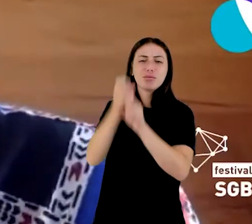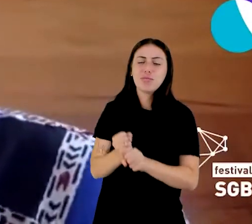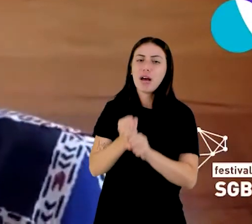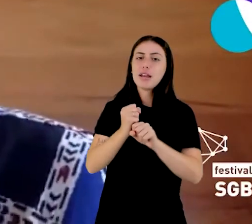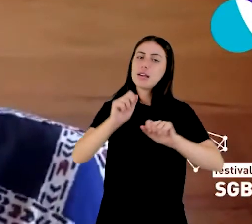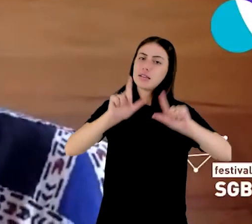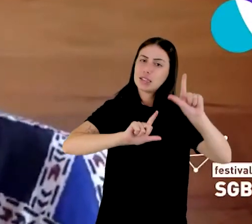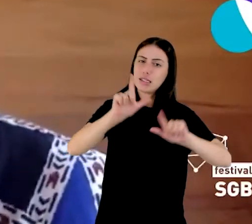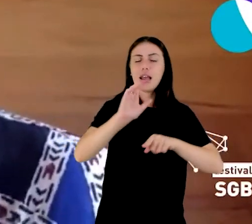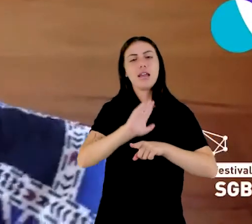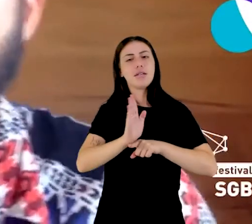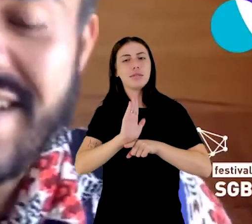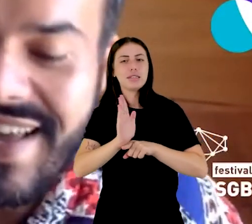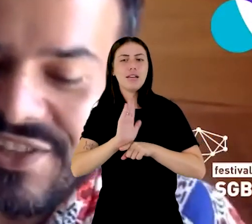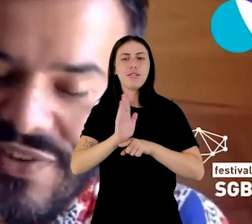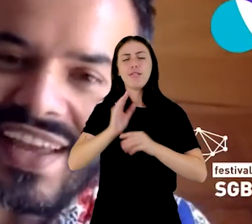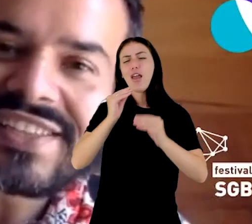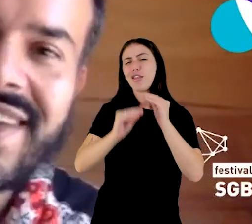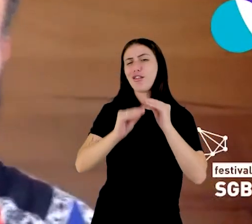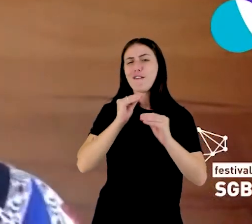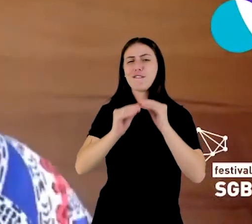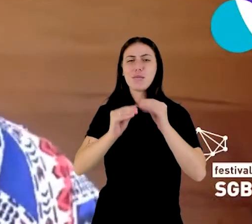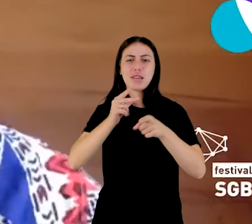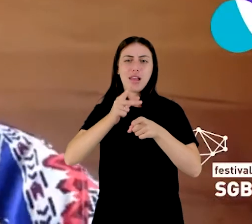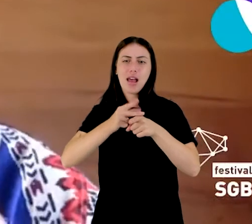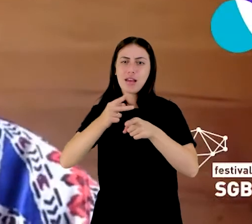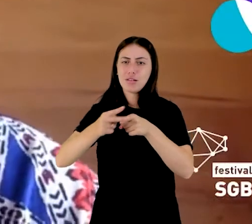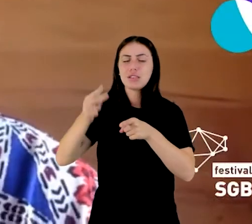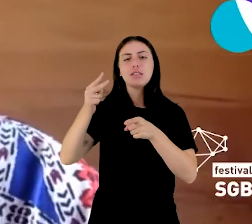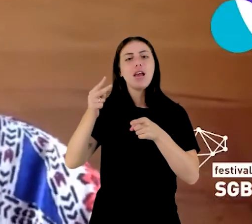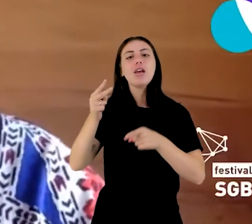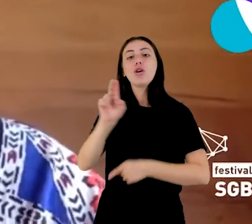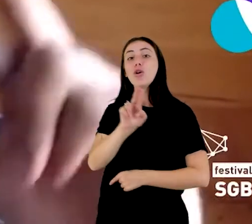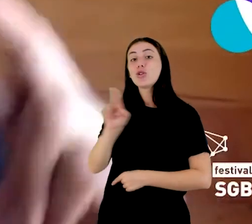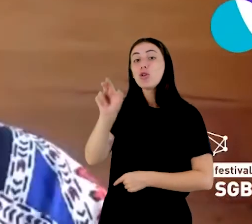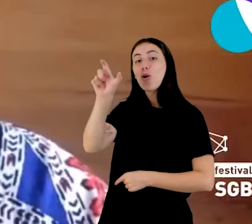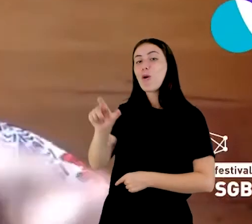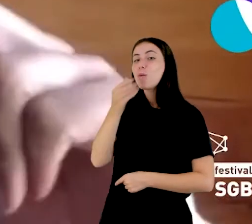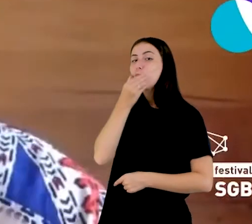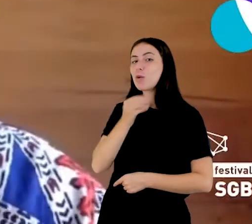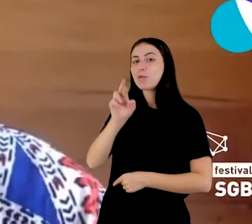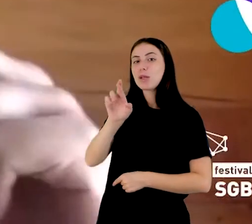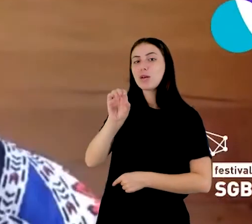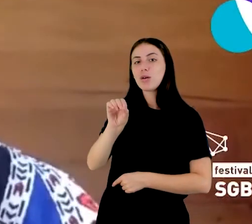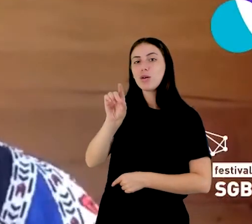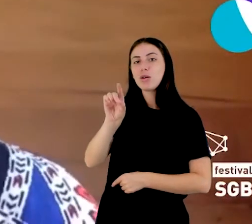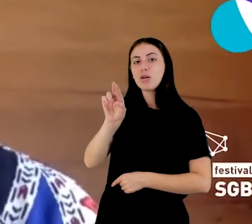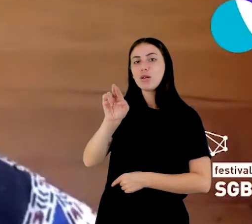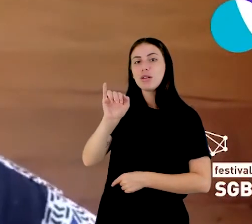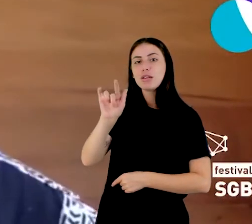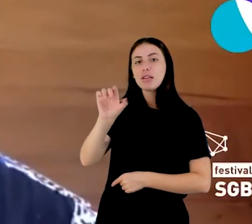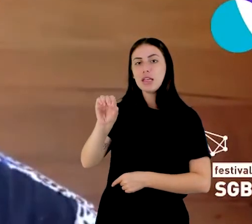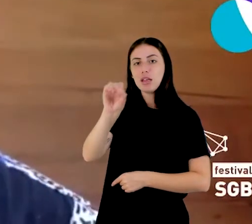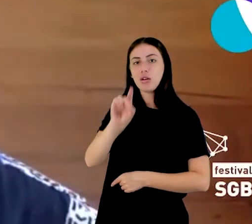no cinema, na TV, em diferentes áreas, fazendo ficção, documentário, novela,